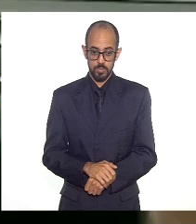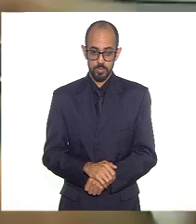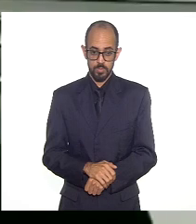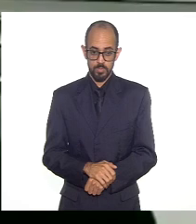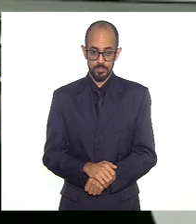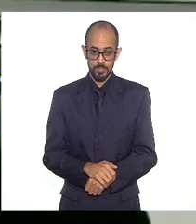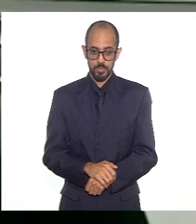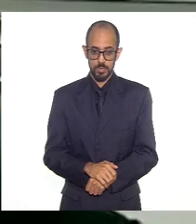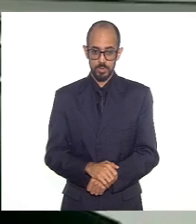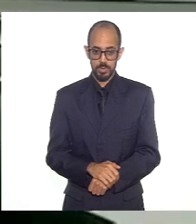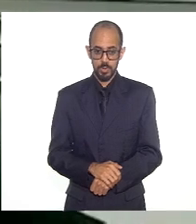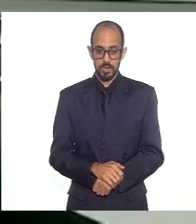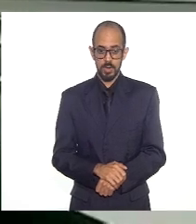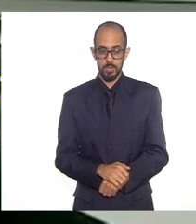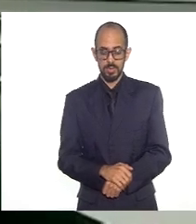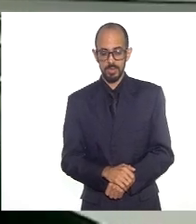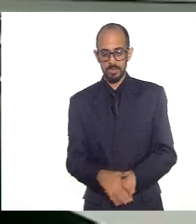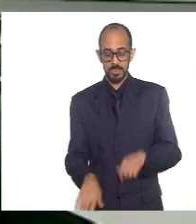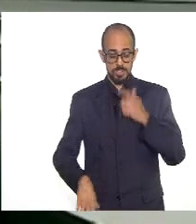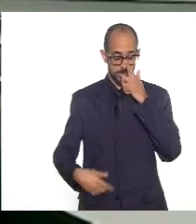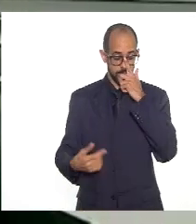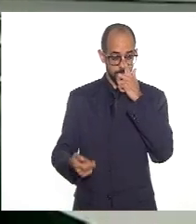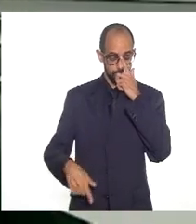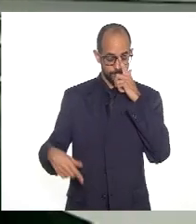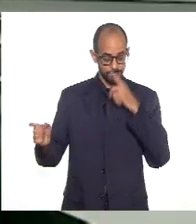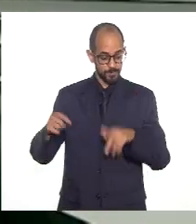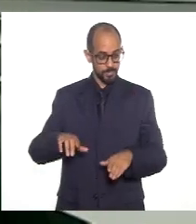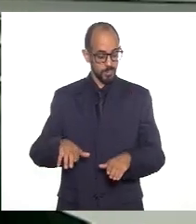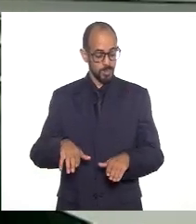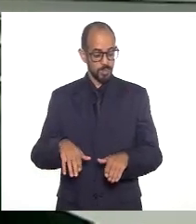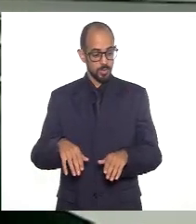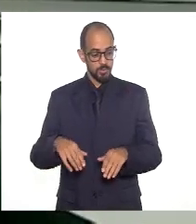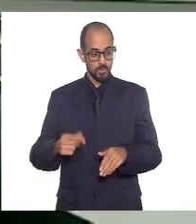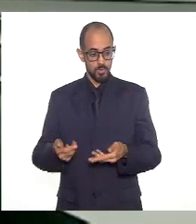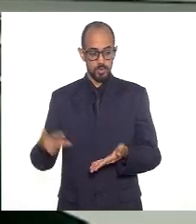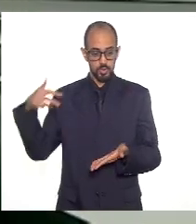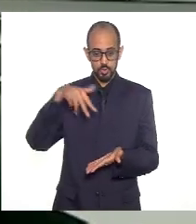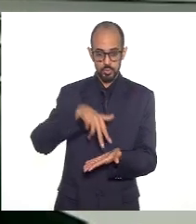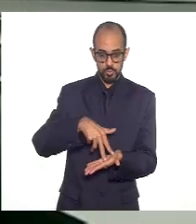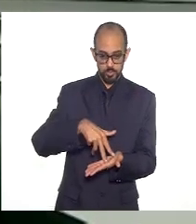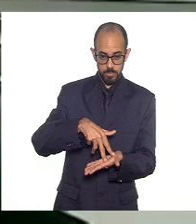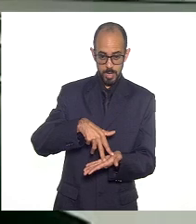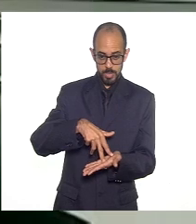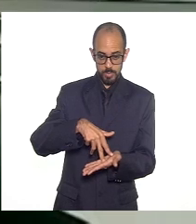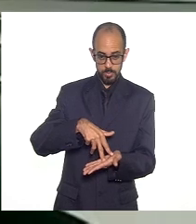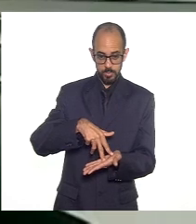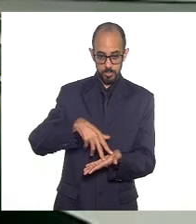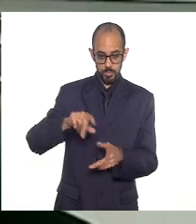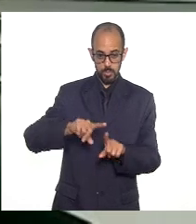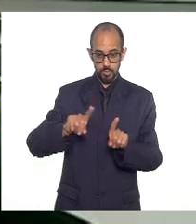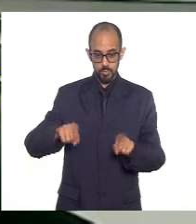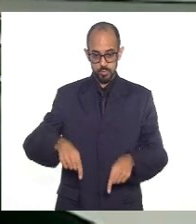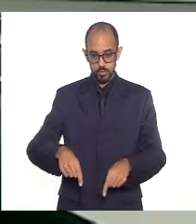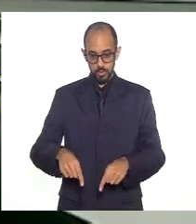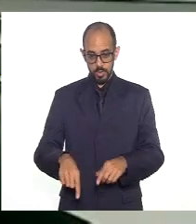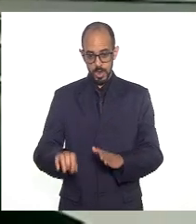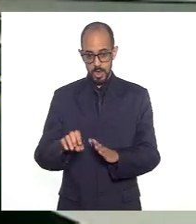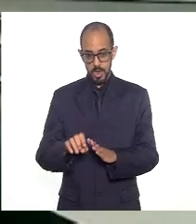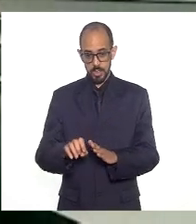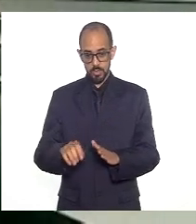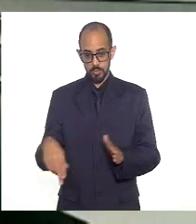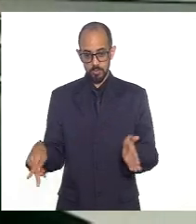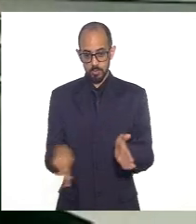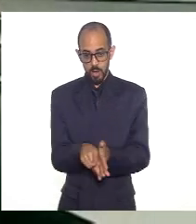essas direções regionais, fossem ocupadas por funcionários estatutários da